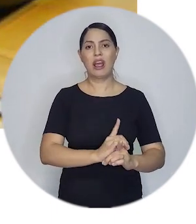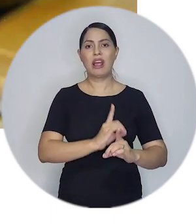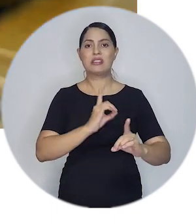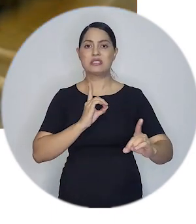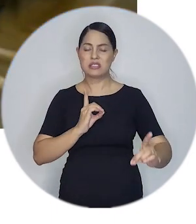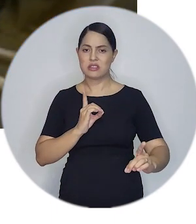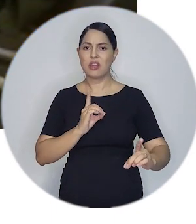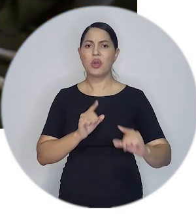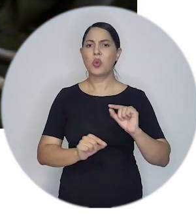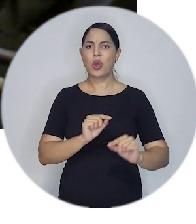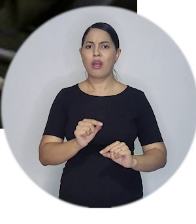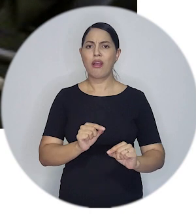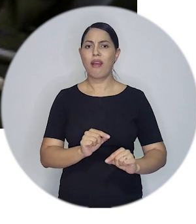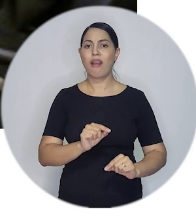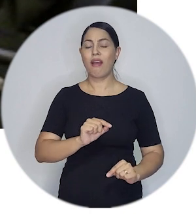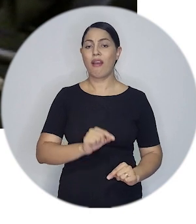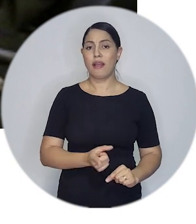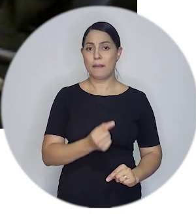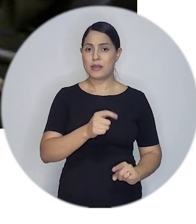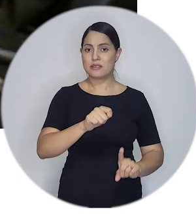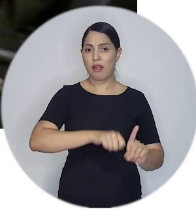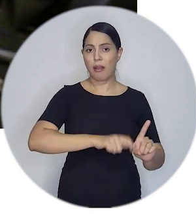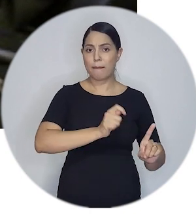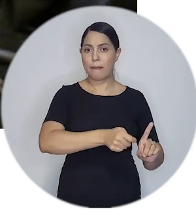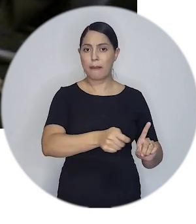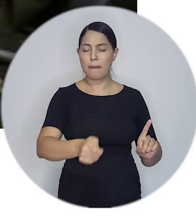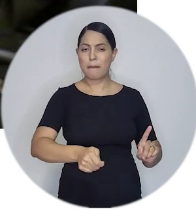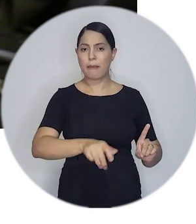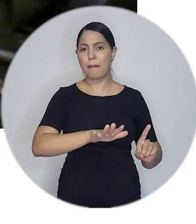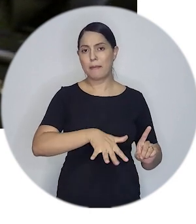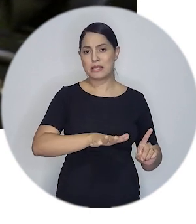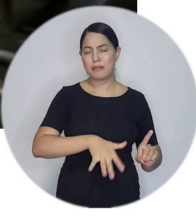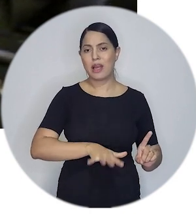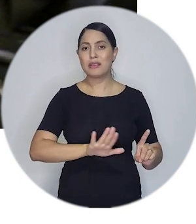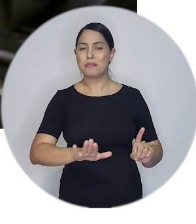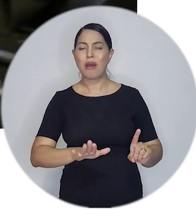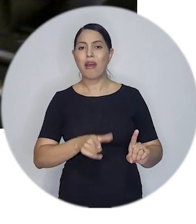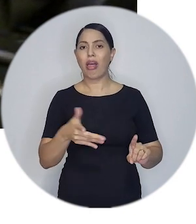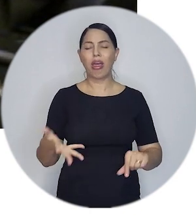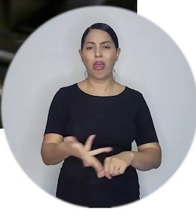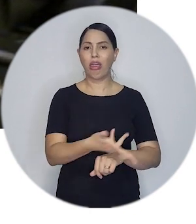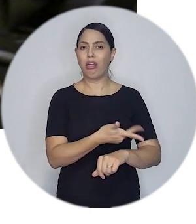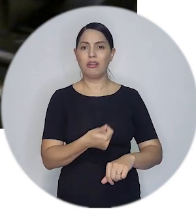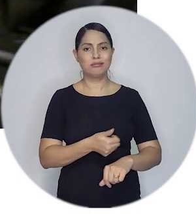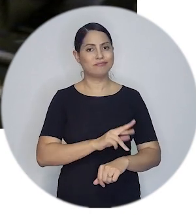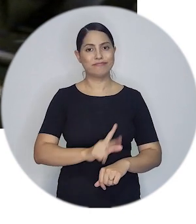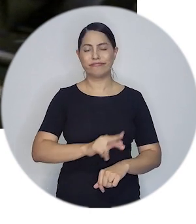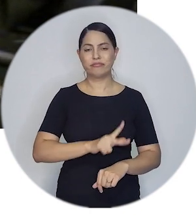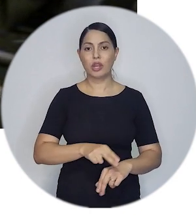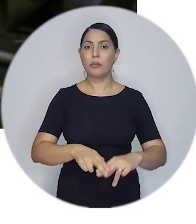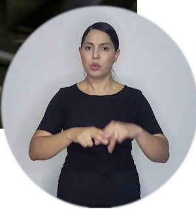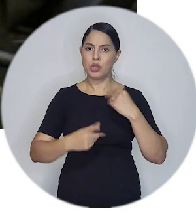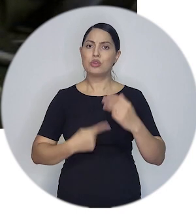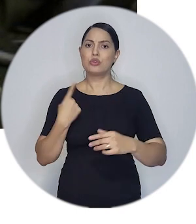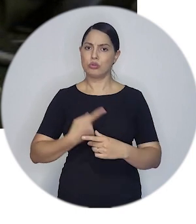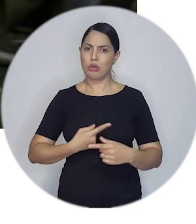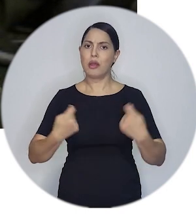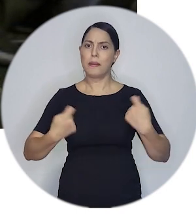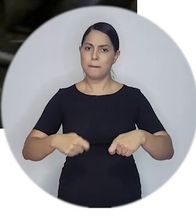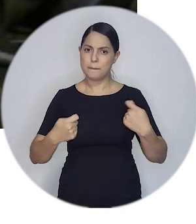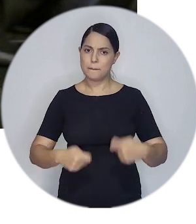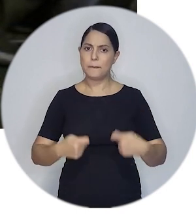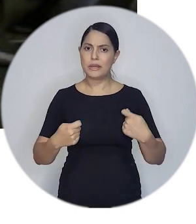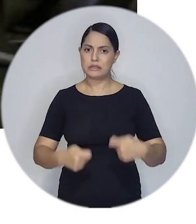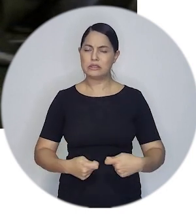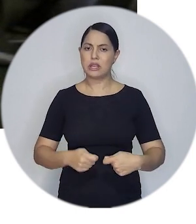instituições, que, embora tenham a mensalidade mais acessível, não formam um profissional que o mercado vai absorver. Precisamos zelar pelo